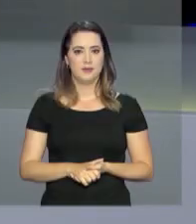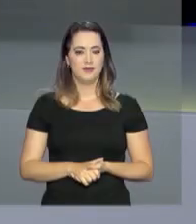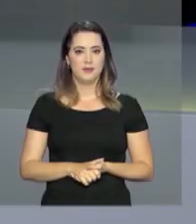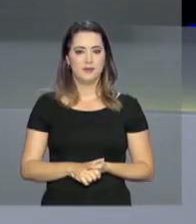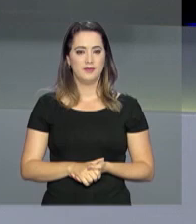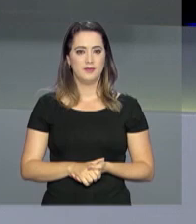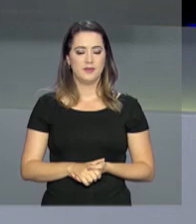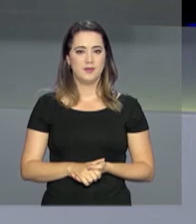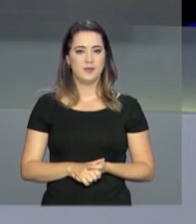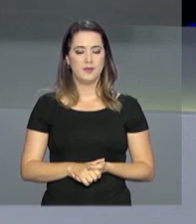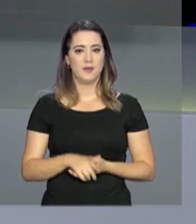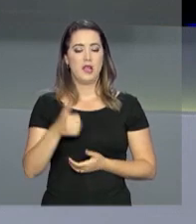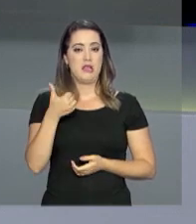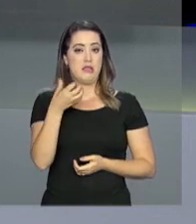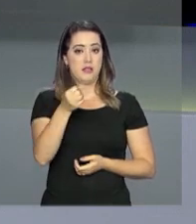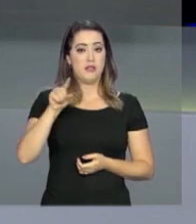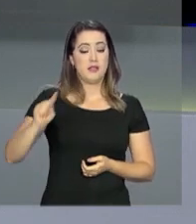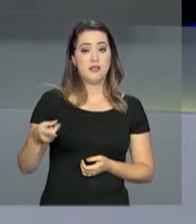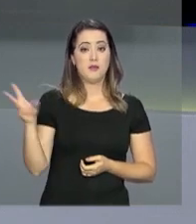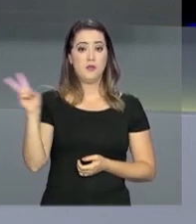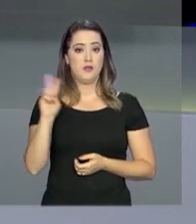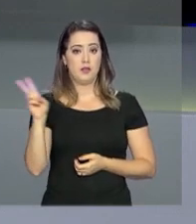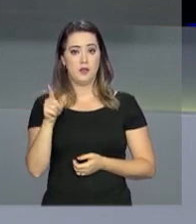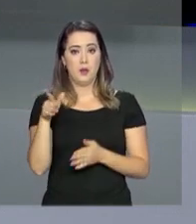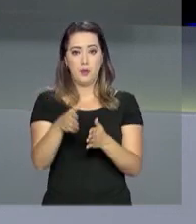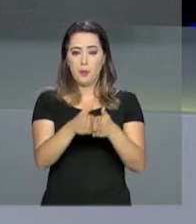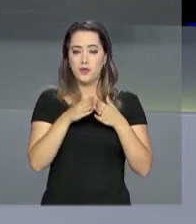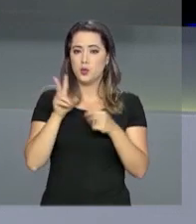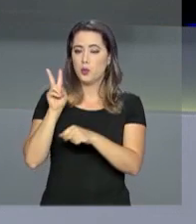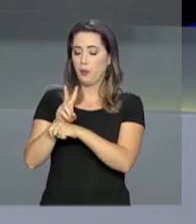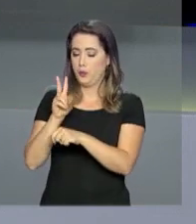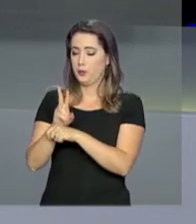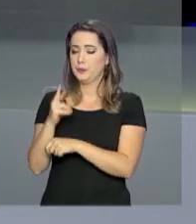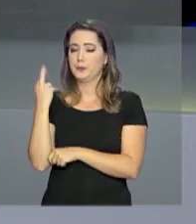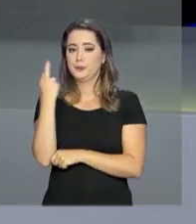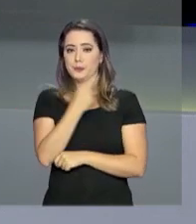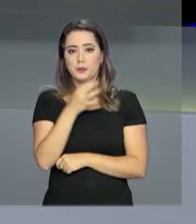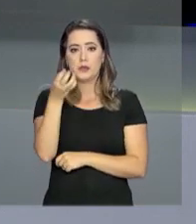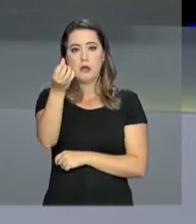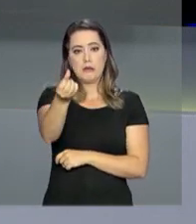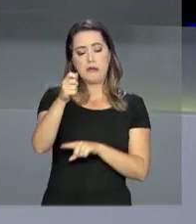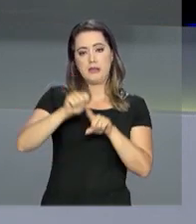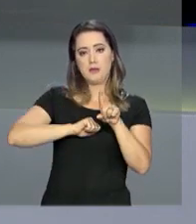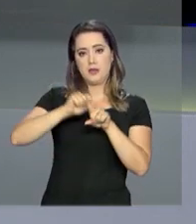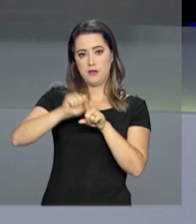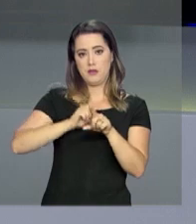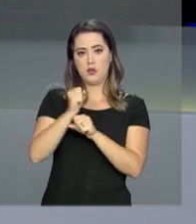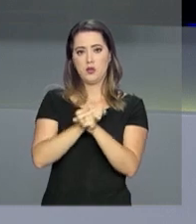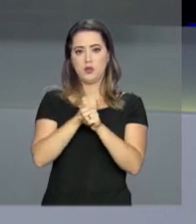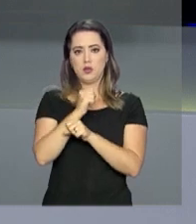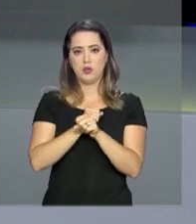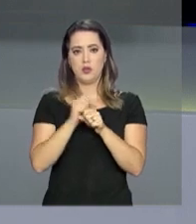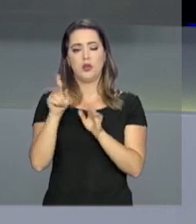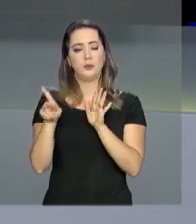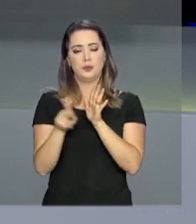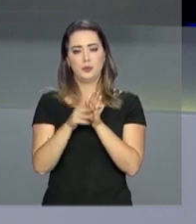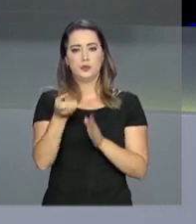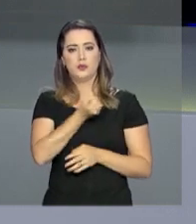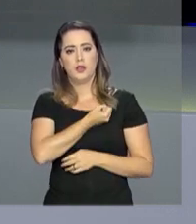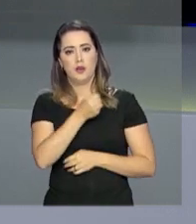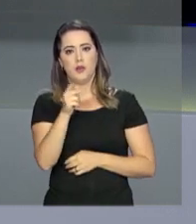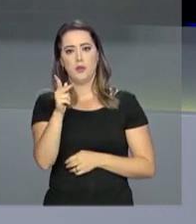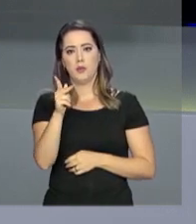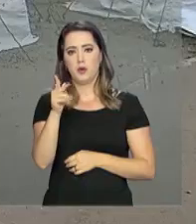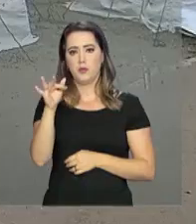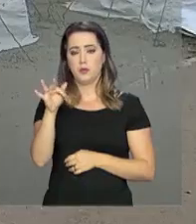16 mil venezuelanos pediram refúgio em roraima nos seis primeiros meses deste ano o dado é da polícia federal o